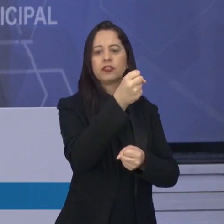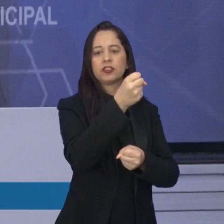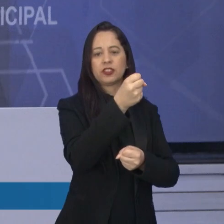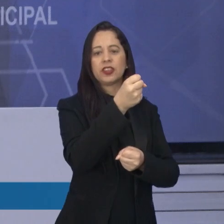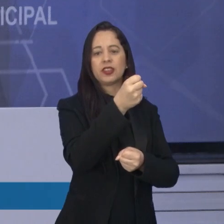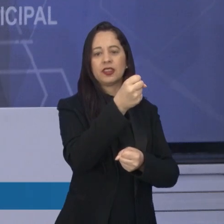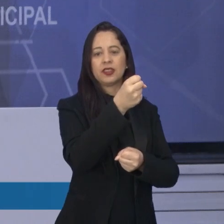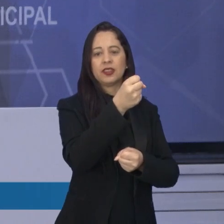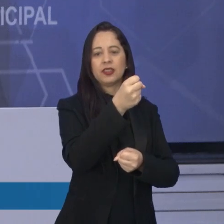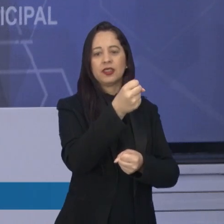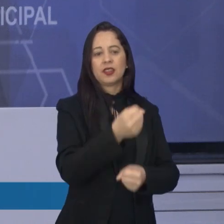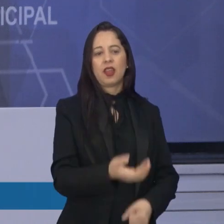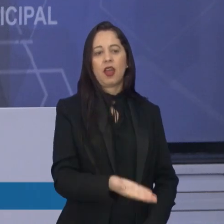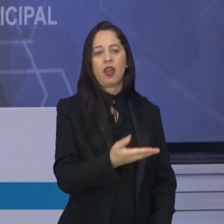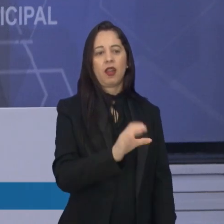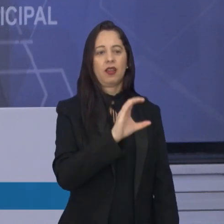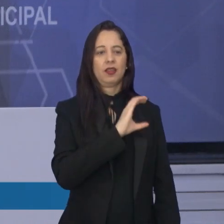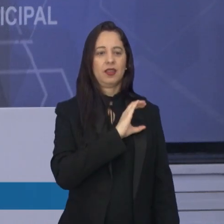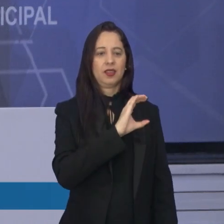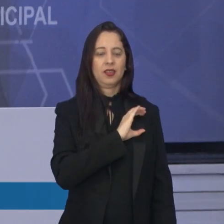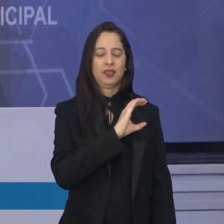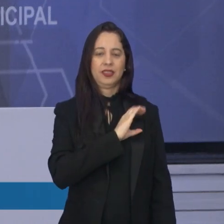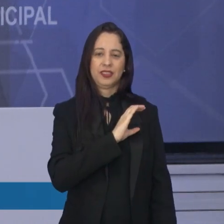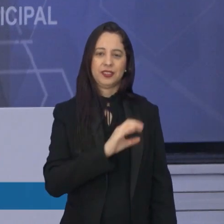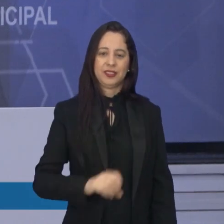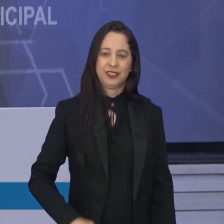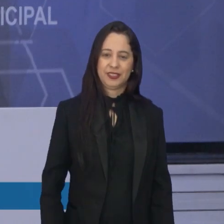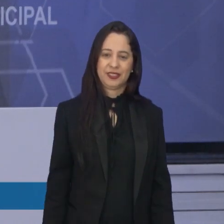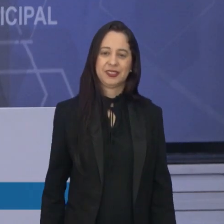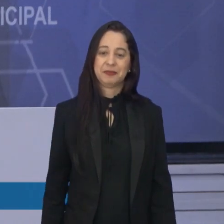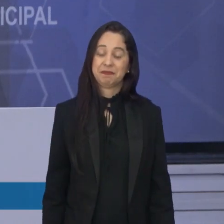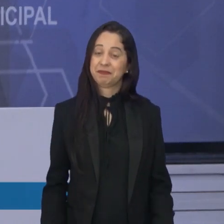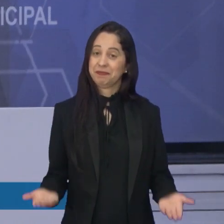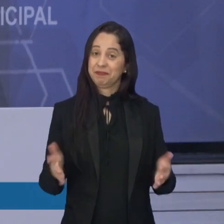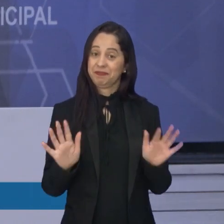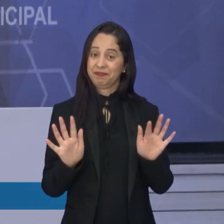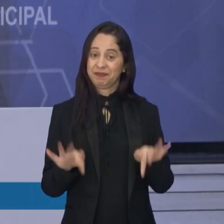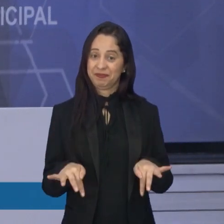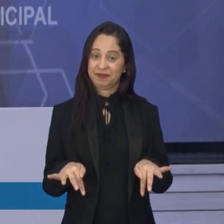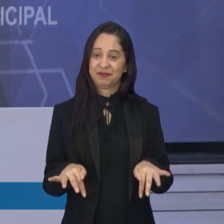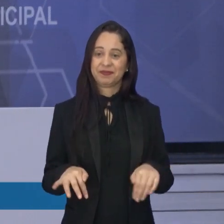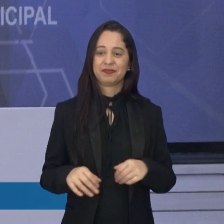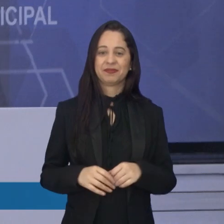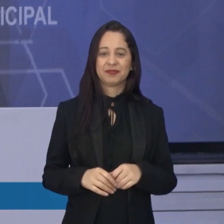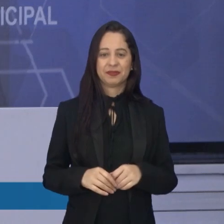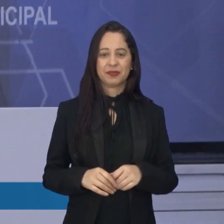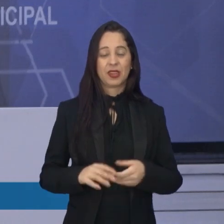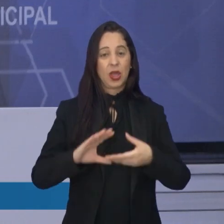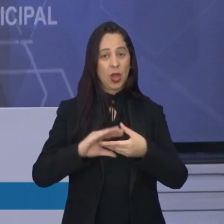o corintianismo. Para finalizar, saúdo os dois